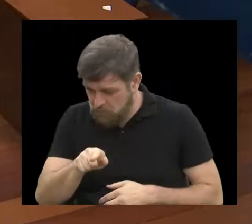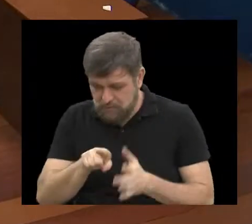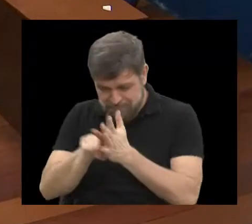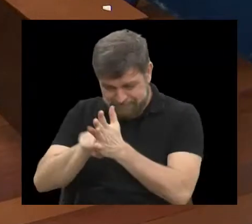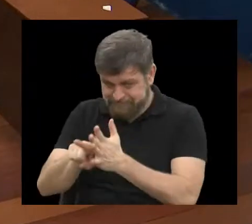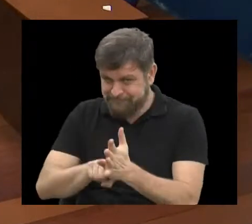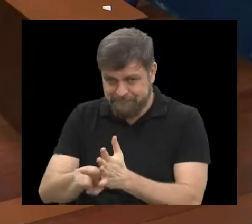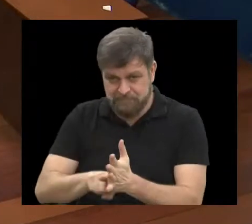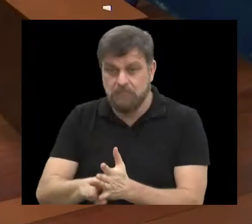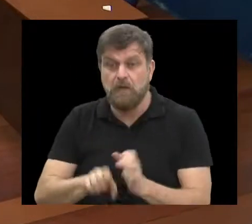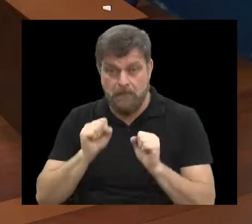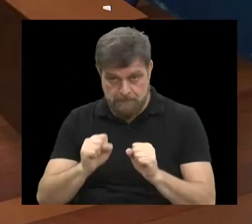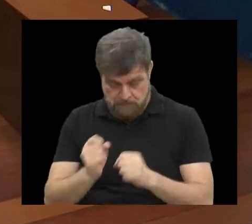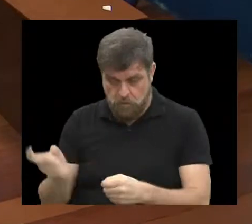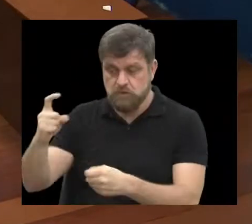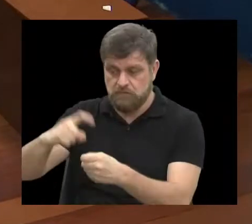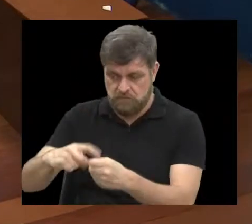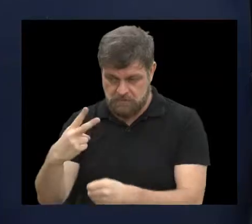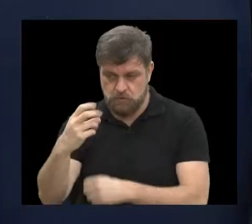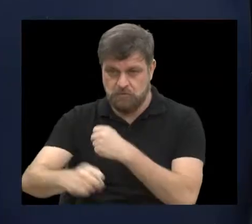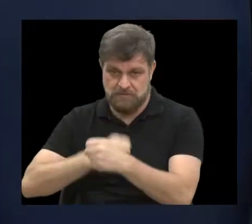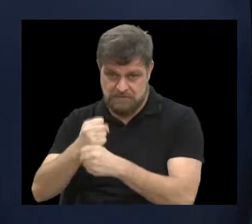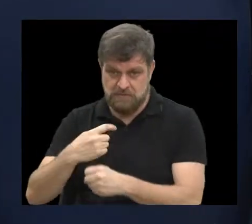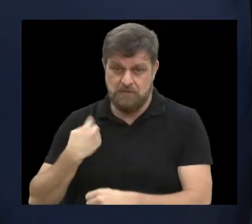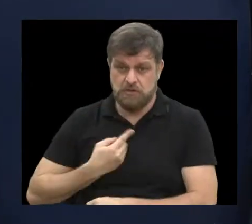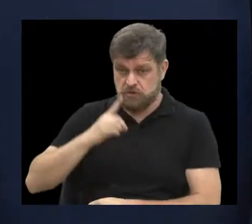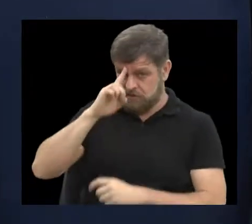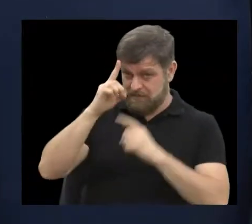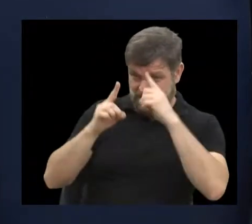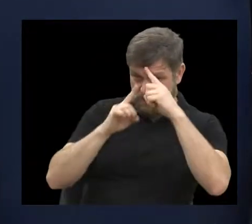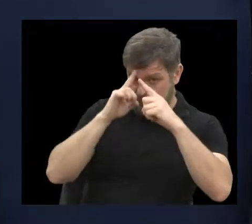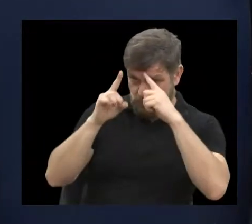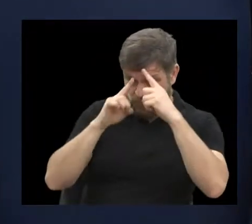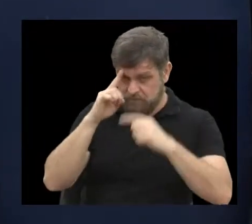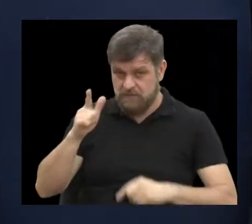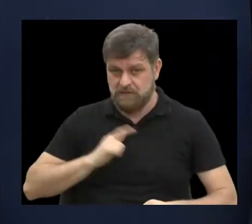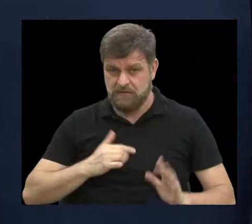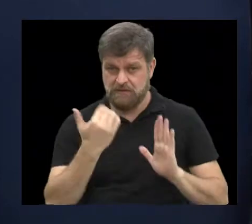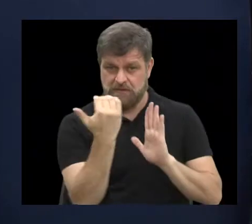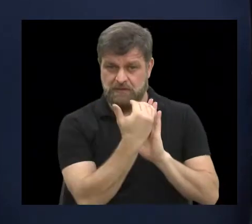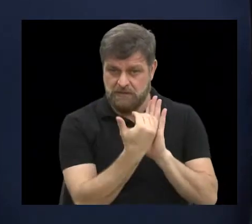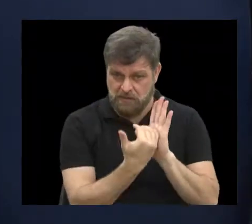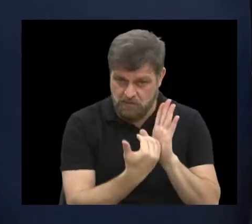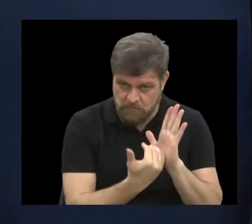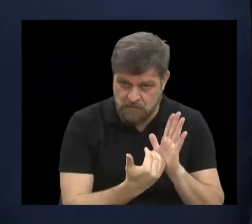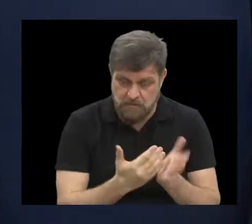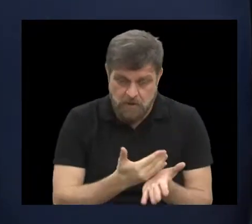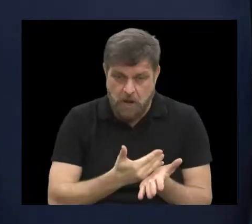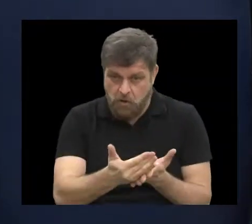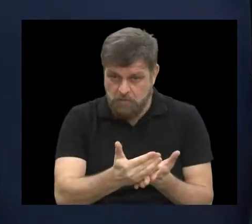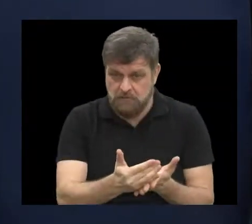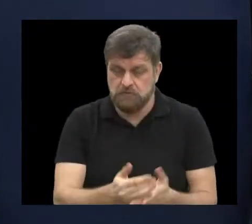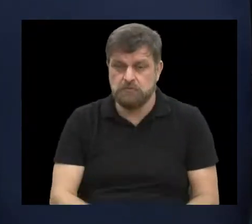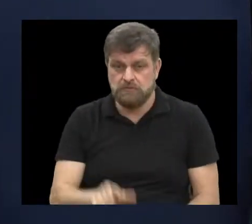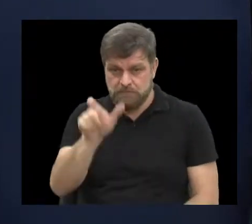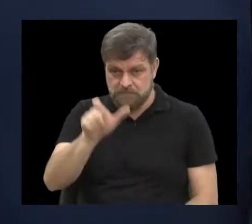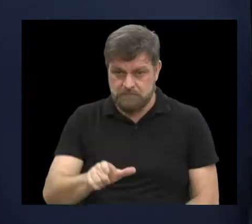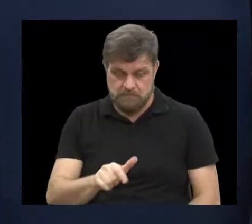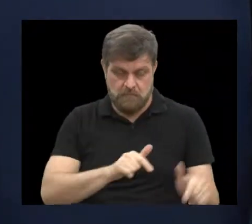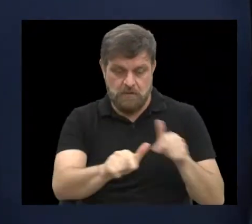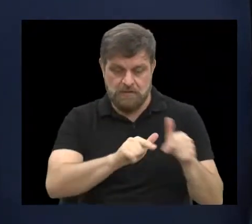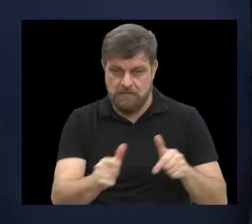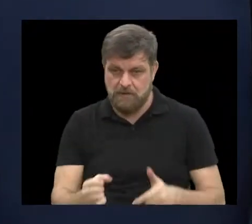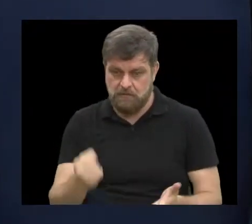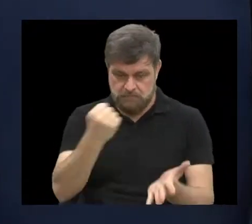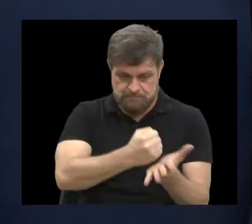perícia. Tá, porque a gente tem essa dúvida, né, entre os usuários, a gente tem um programa que iniciou esse ano de capacitação para inclusão no mercado de